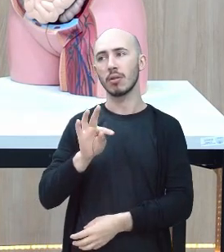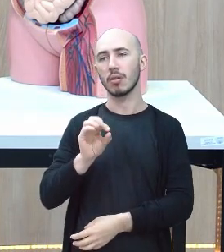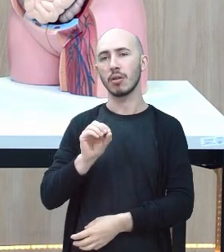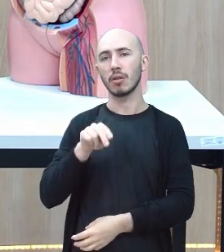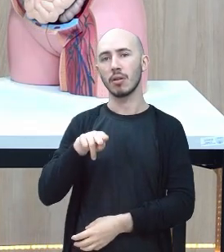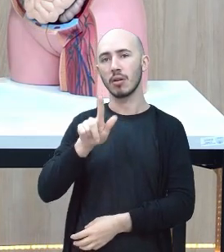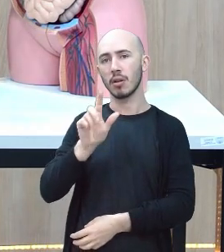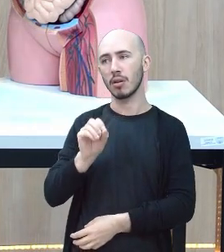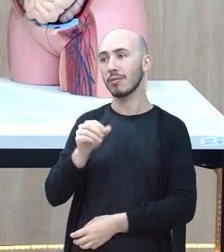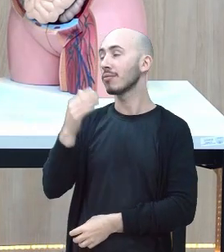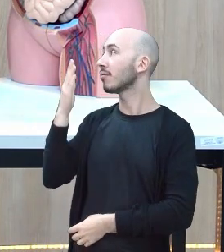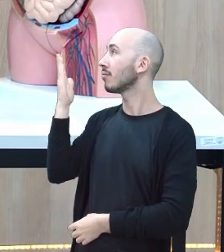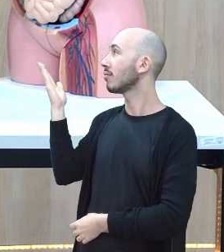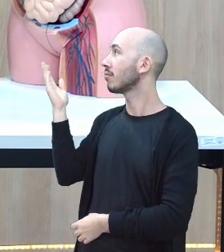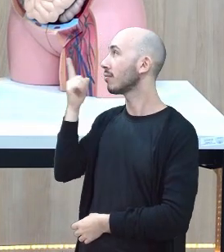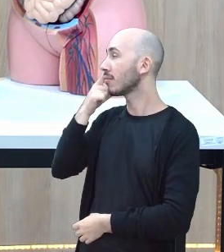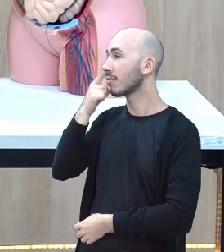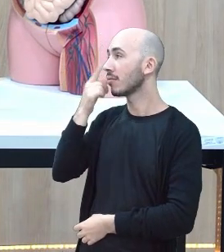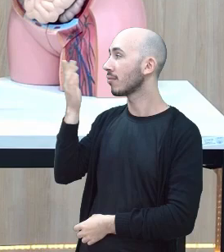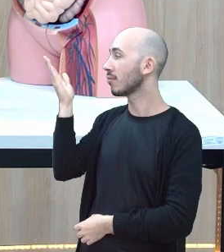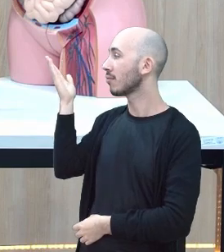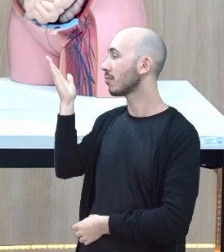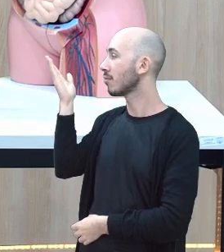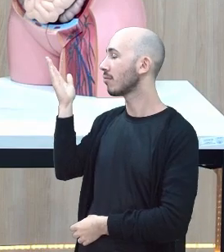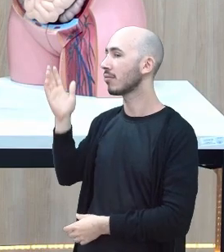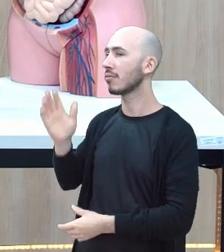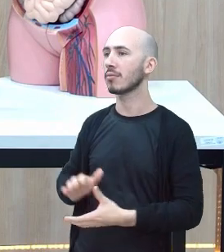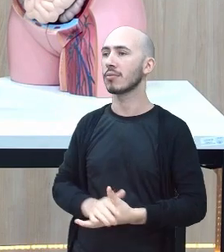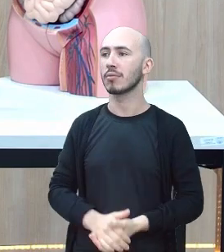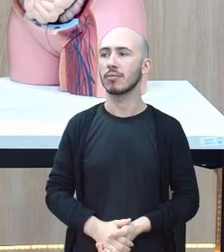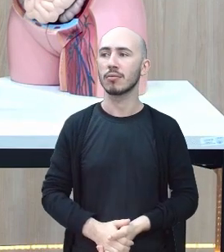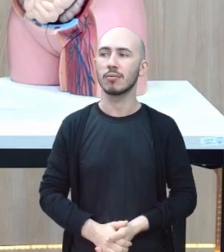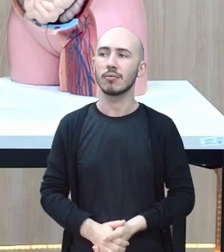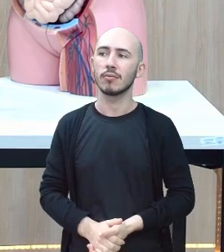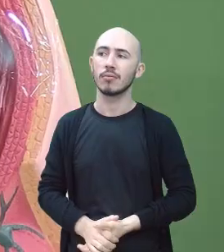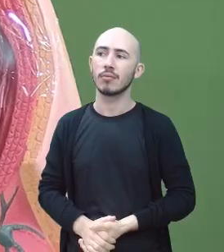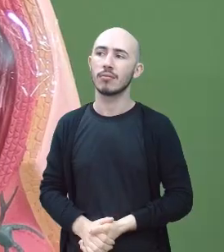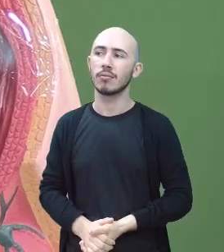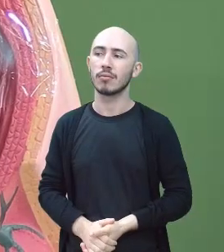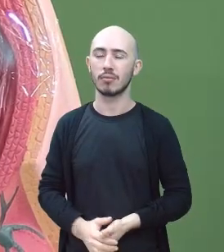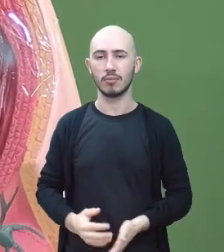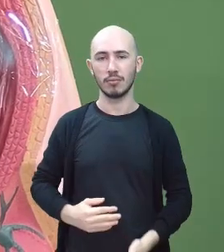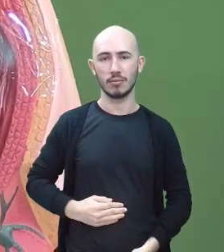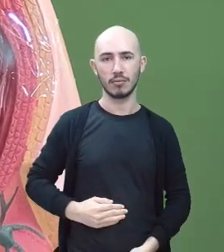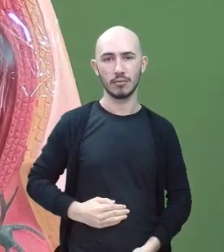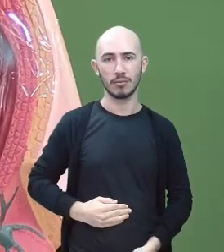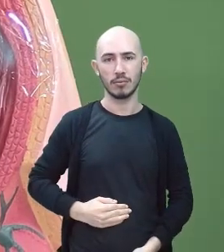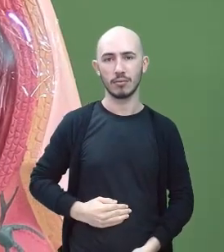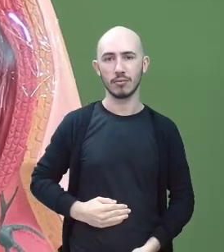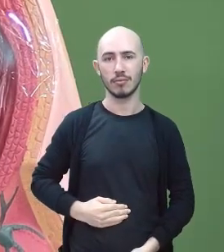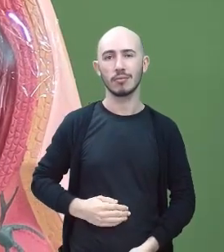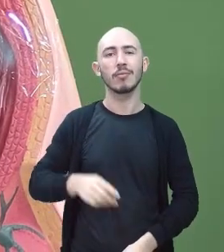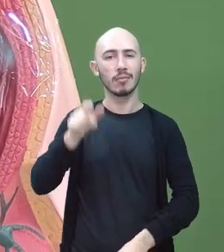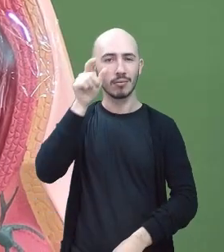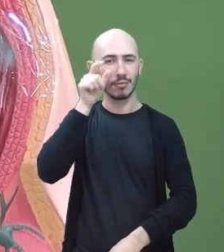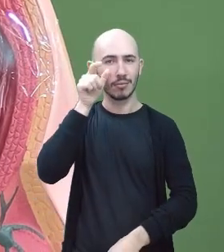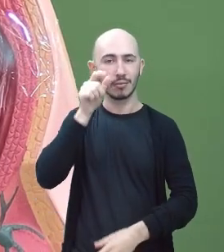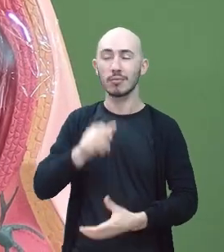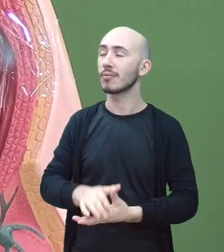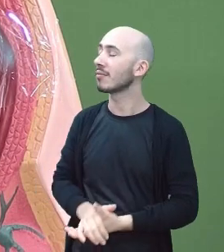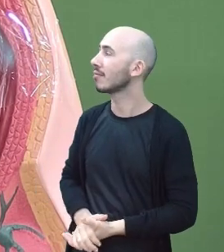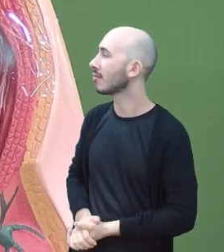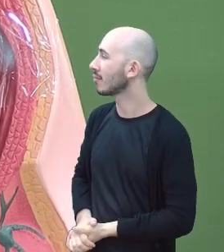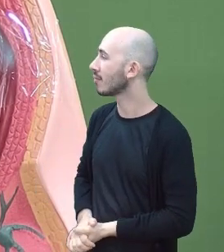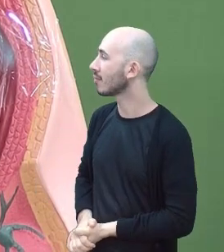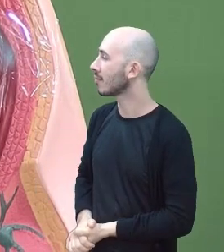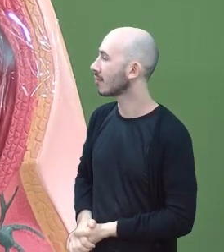está representado aqui. Olha aqui o nosso estômago. Está vendo? Bem interessante aqui, olha. Está no